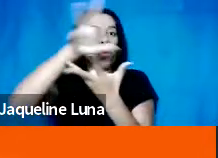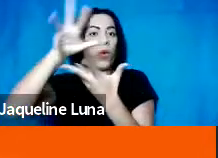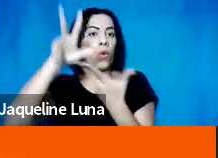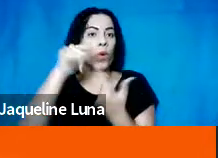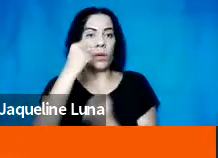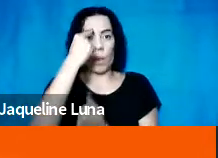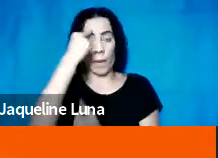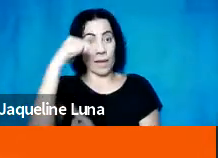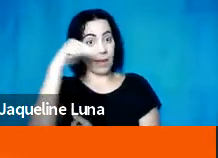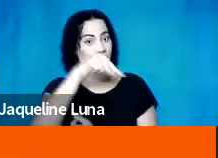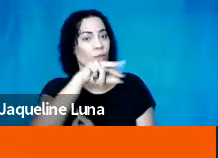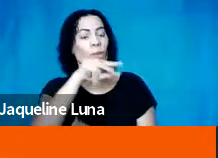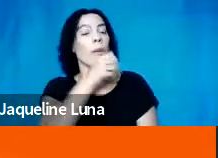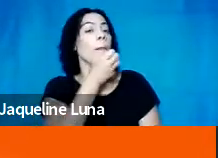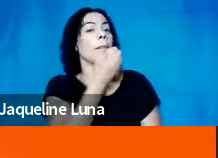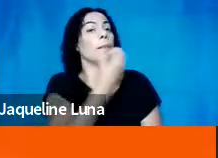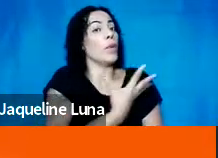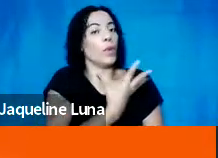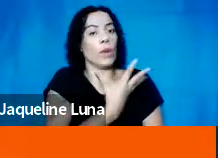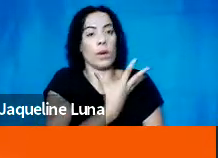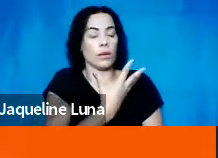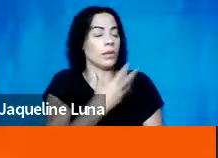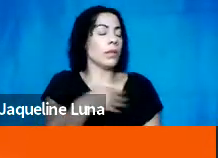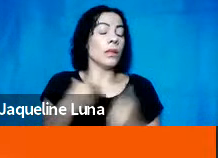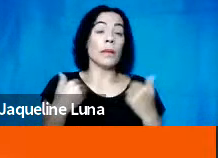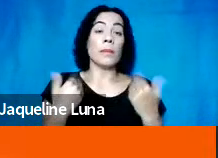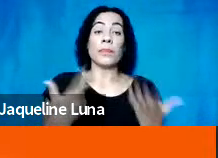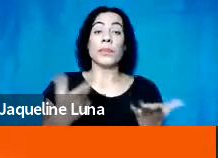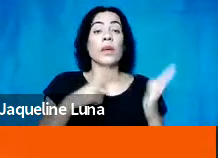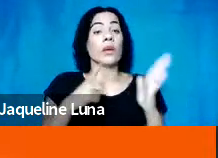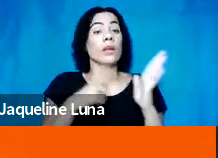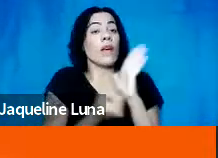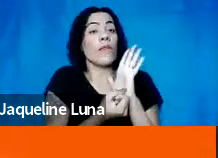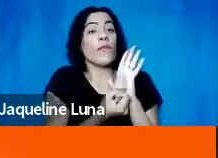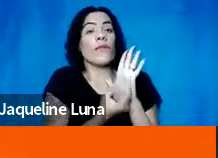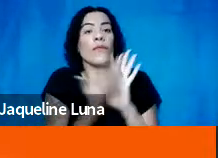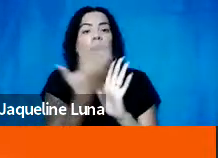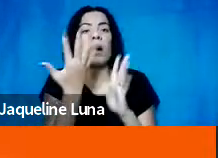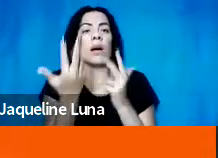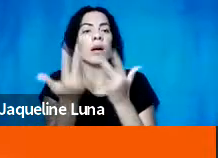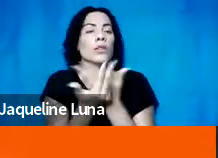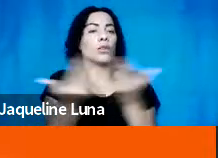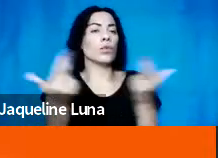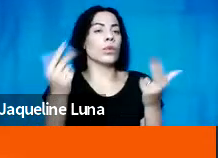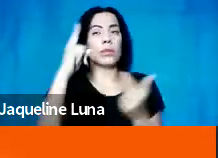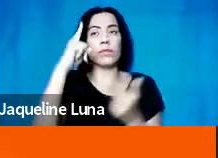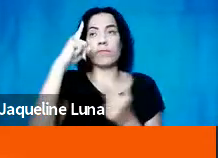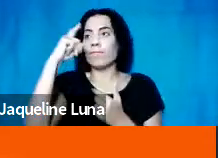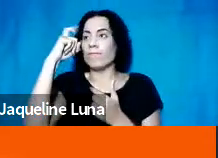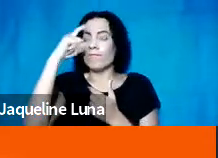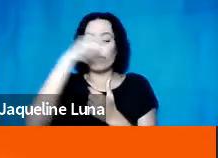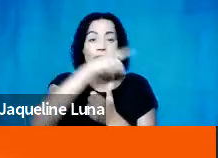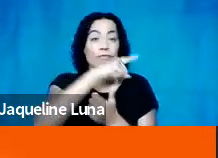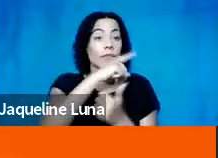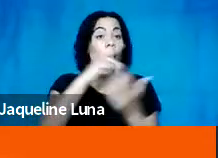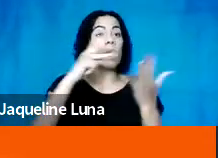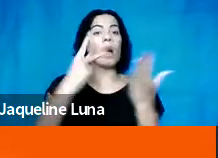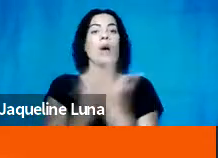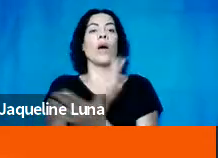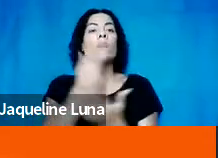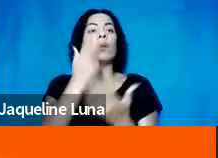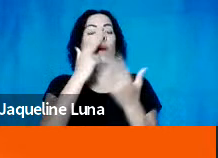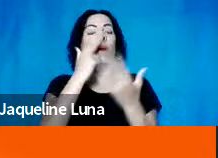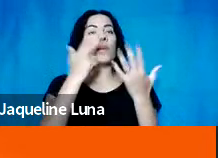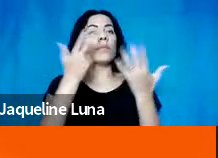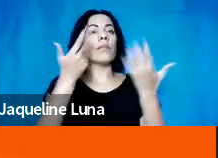boazinha, né? Então, uma série de questões complexas, né, acabaram sendo